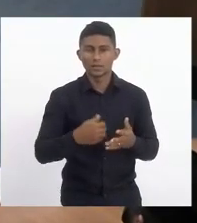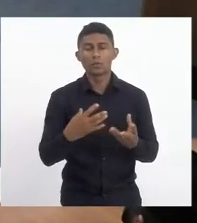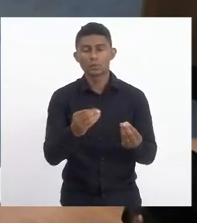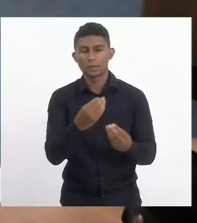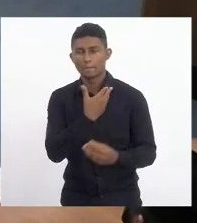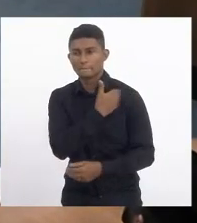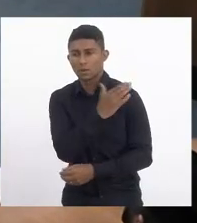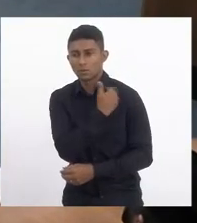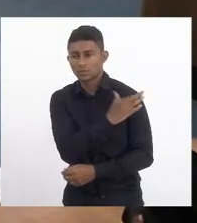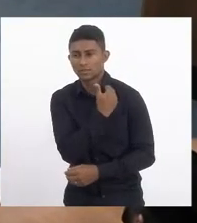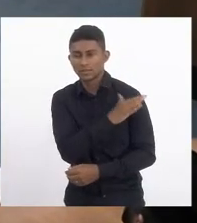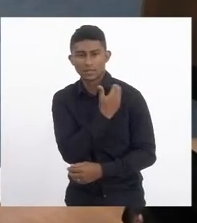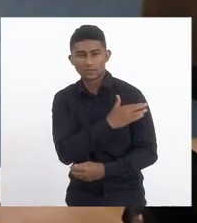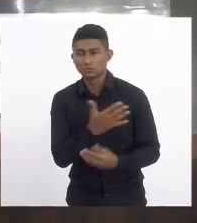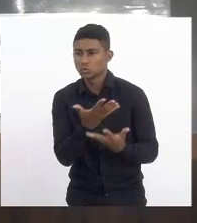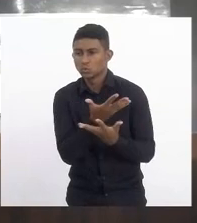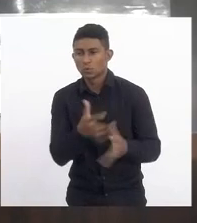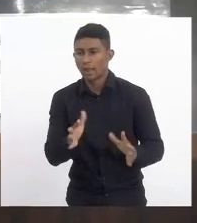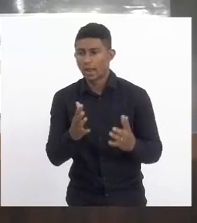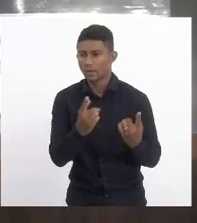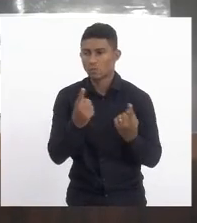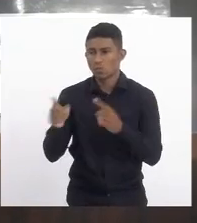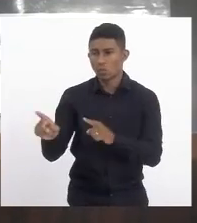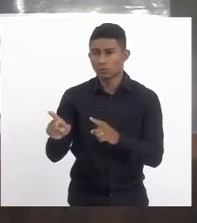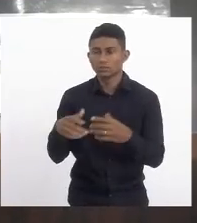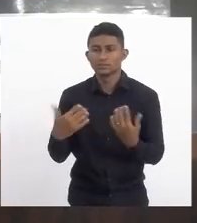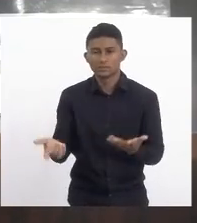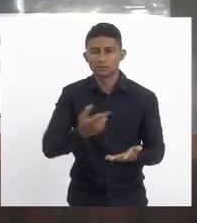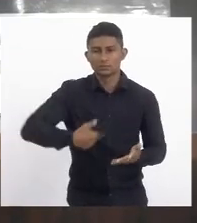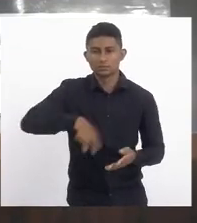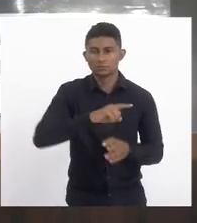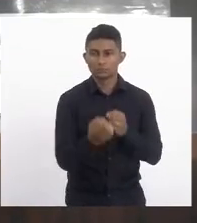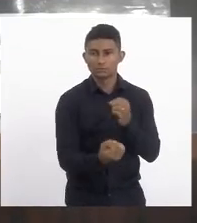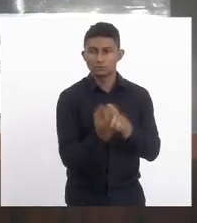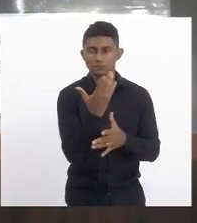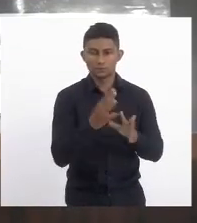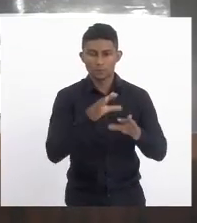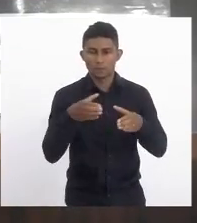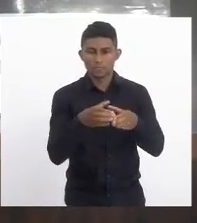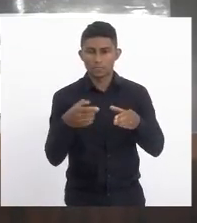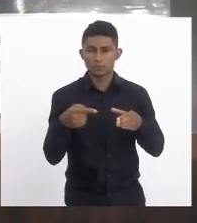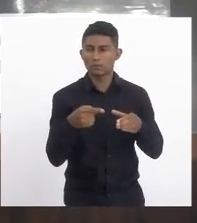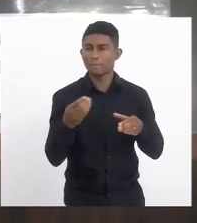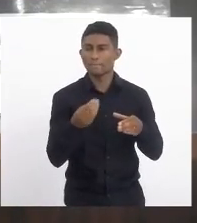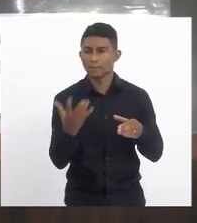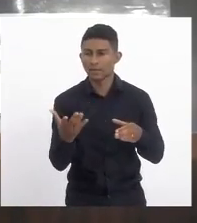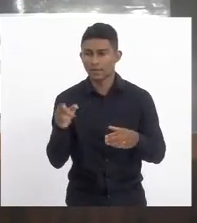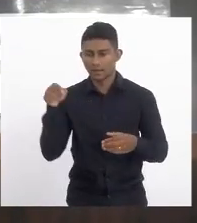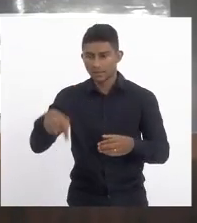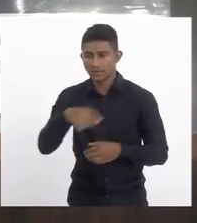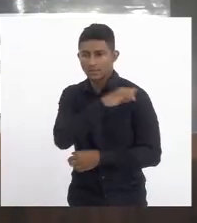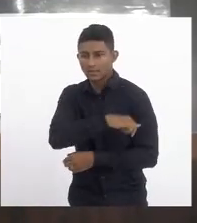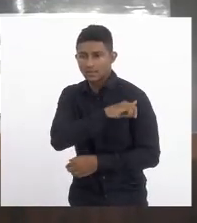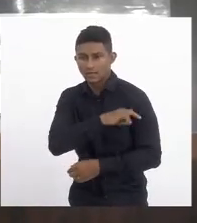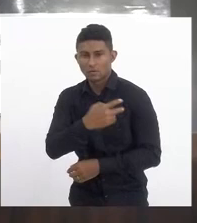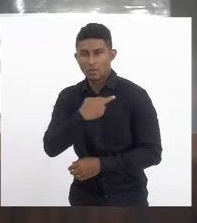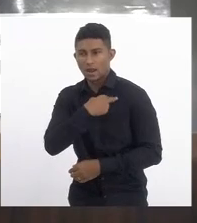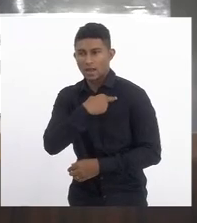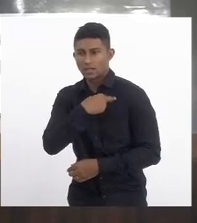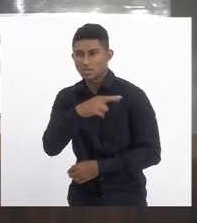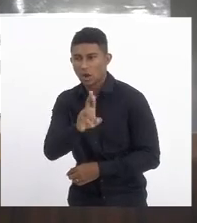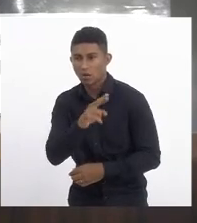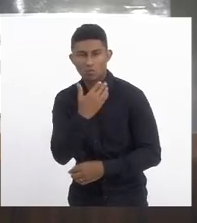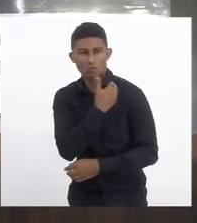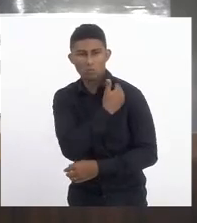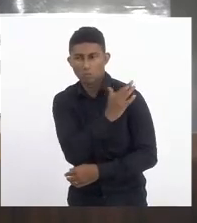preconceito. Por isso, criamos uma comissão parlamentar de inquérito para investigar os casos de intolerância religiosa no Estado do Rio de Janeiro. A